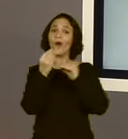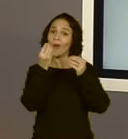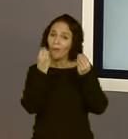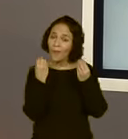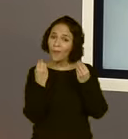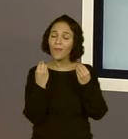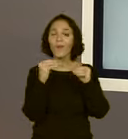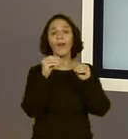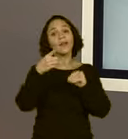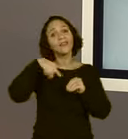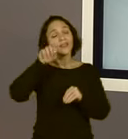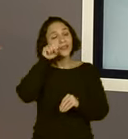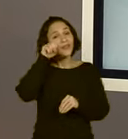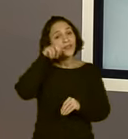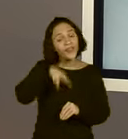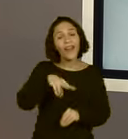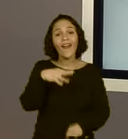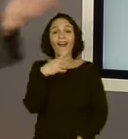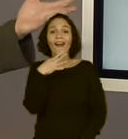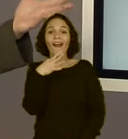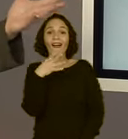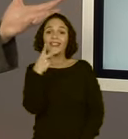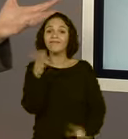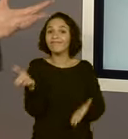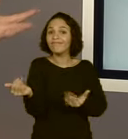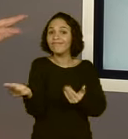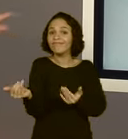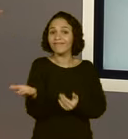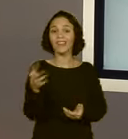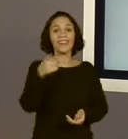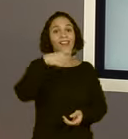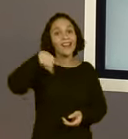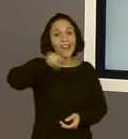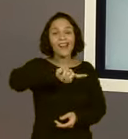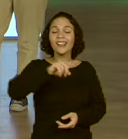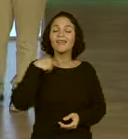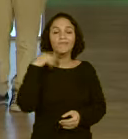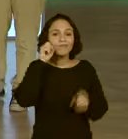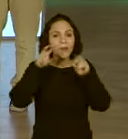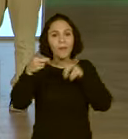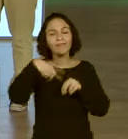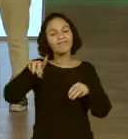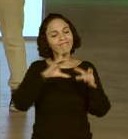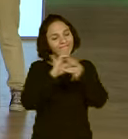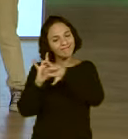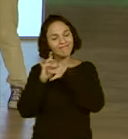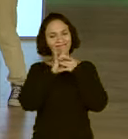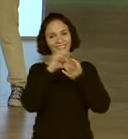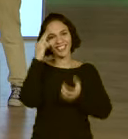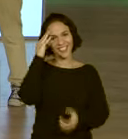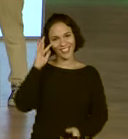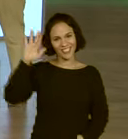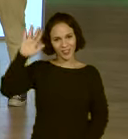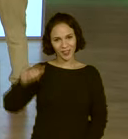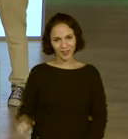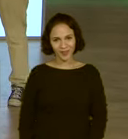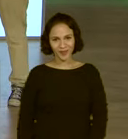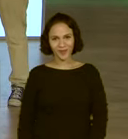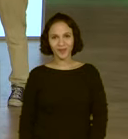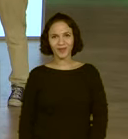ver e conhecer os sonhos dessa juventude que está por aí, não é verdade? Vamos sonhar juntos. É isso aí.